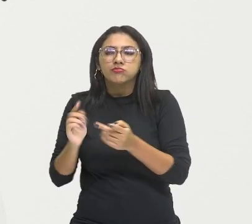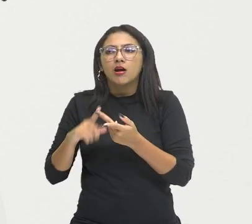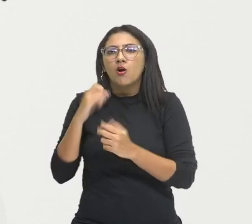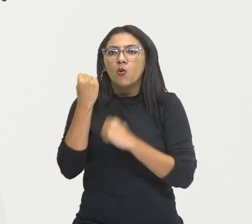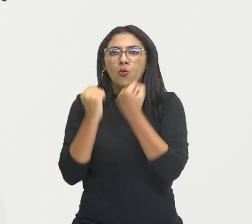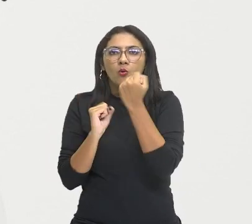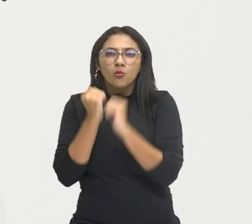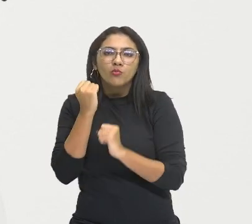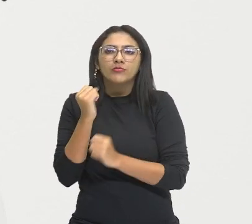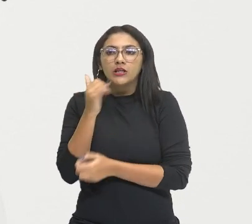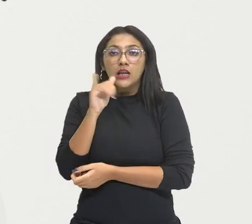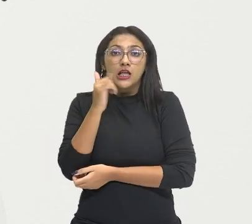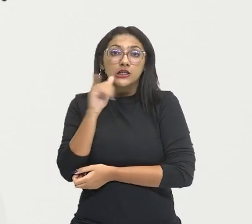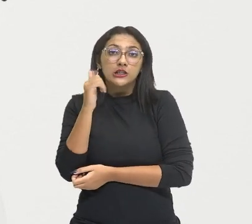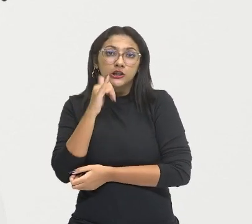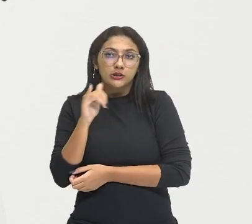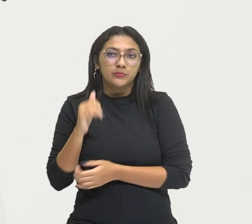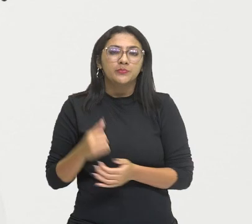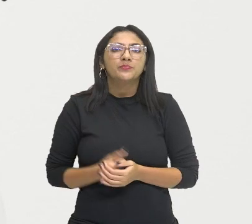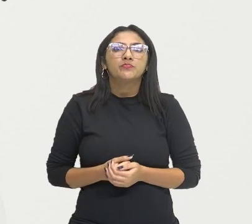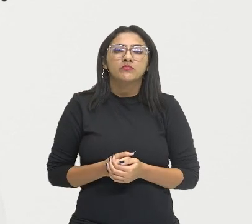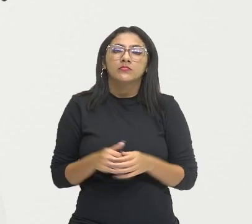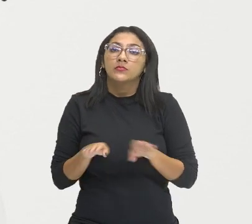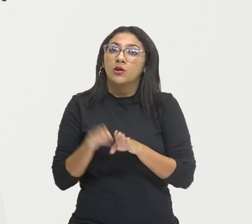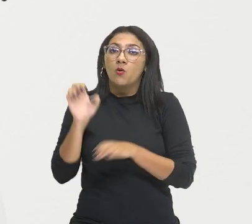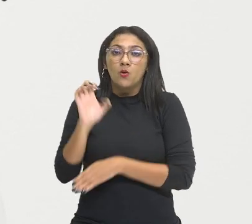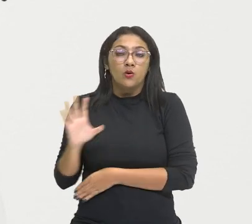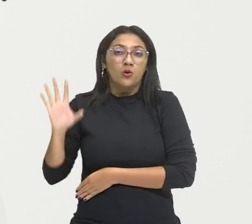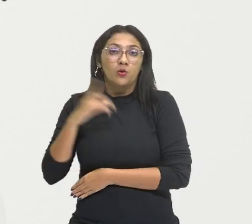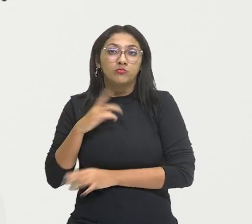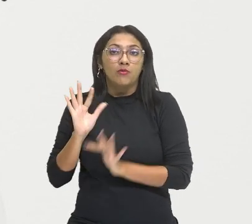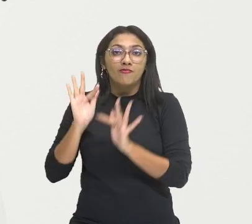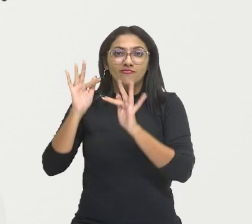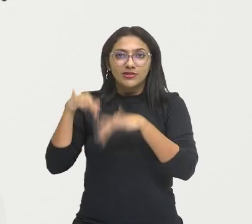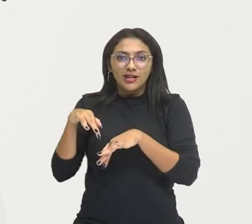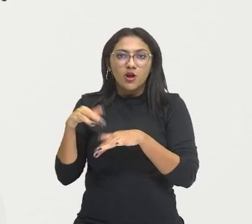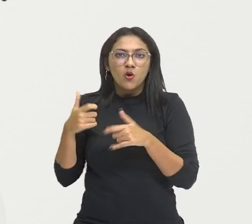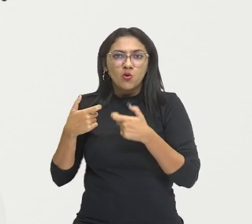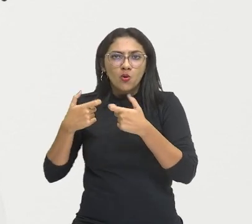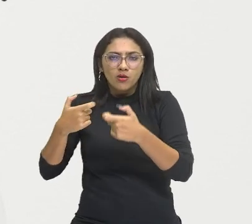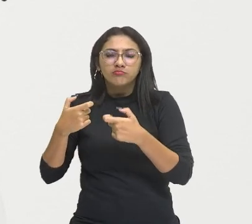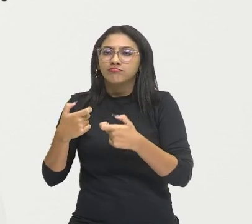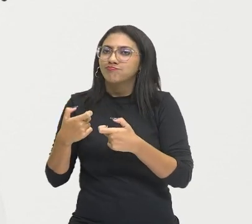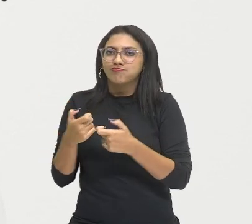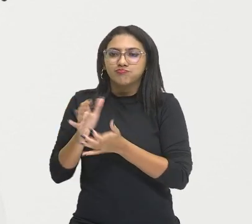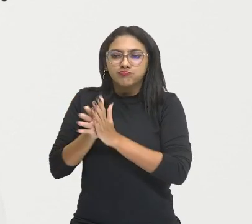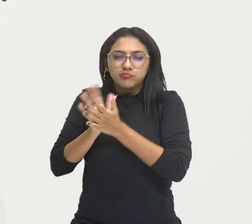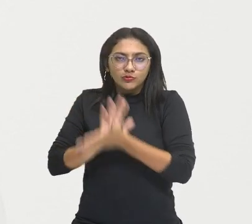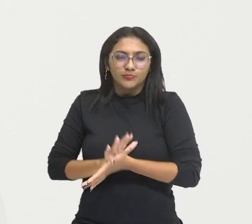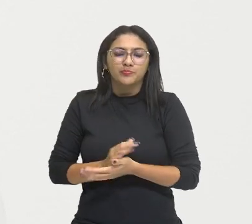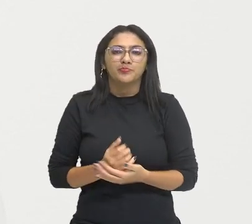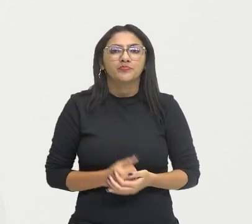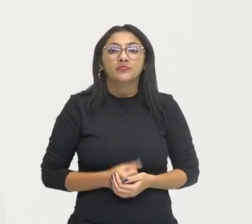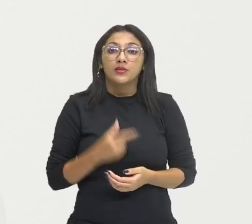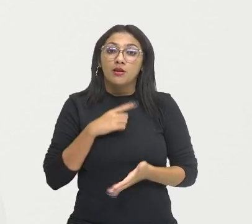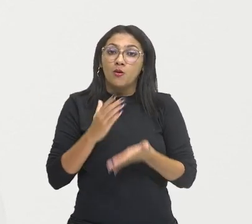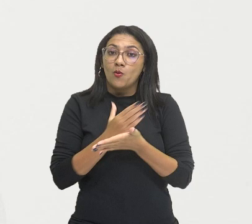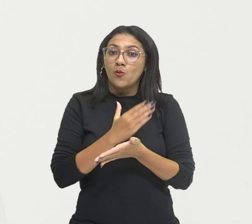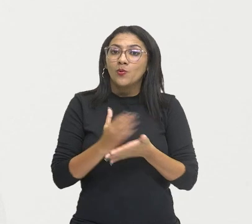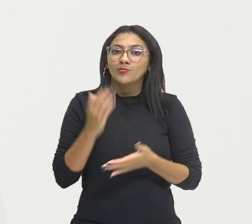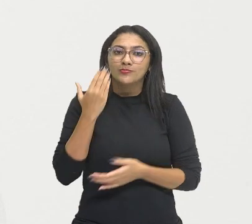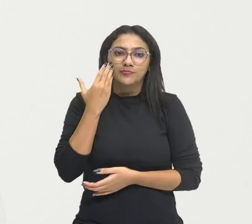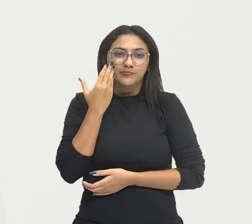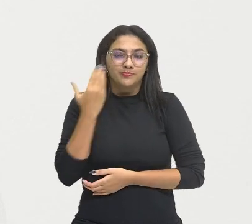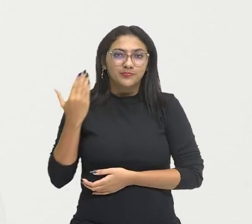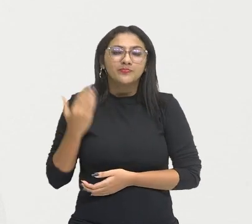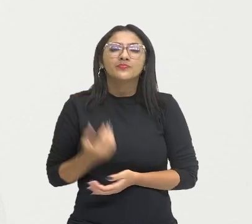de energia, dentre outros. Então, a Europa acabou a Segunda Guerra Mundial totalmente destruída. A gente tem aqui algumas imagens para vocês, olha só,